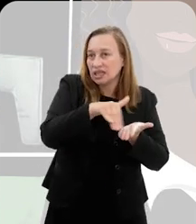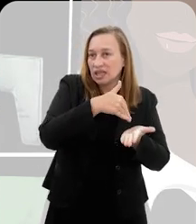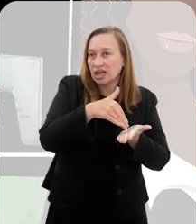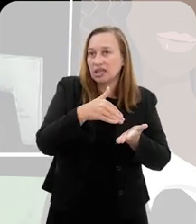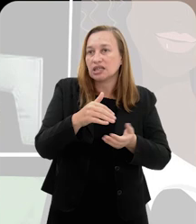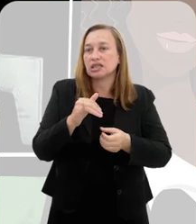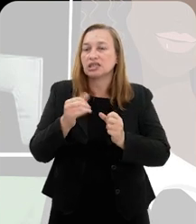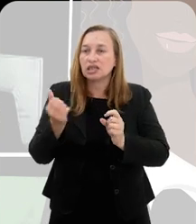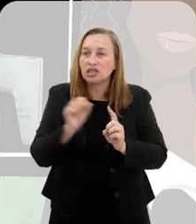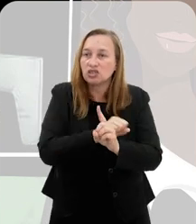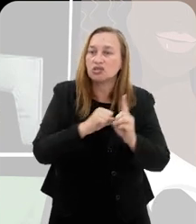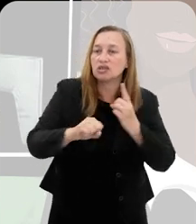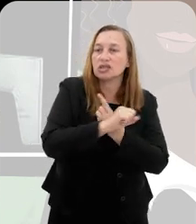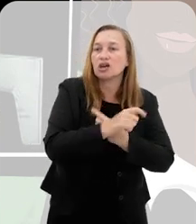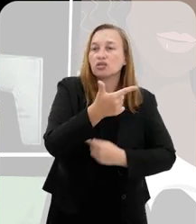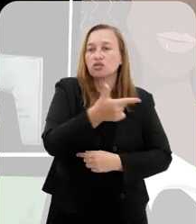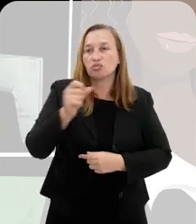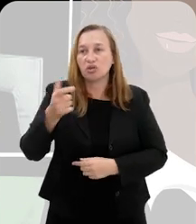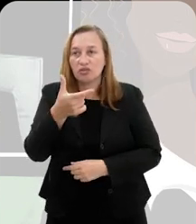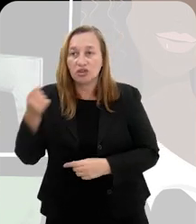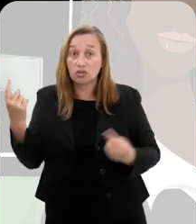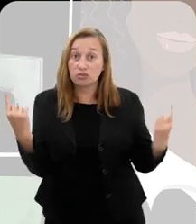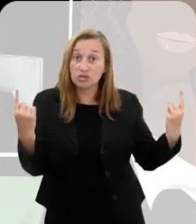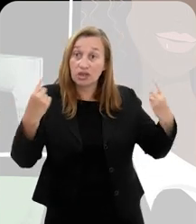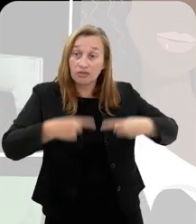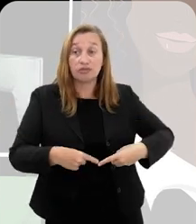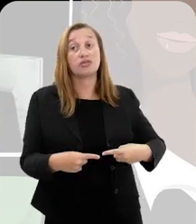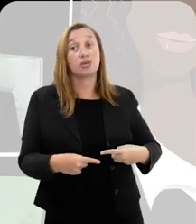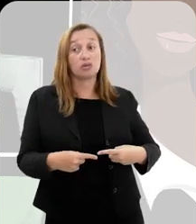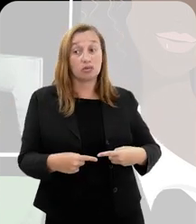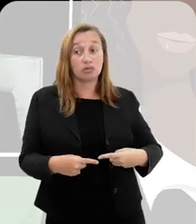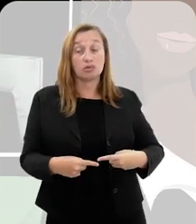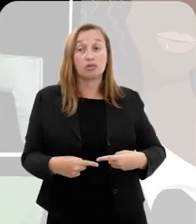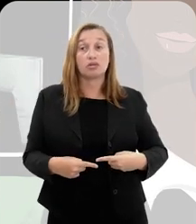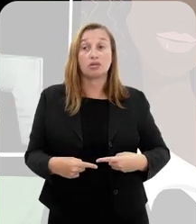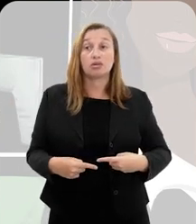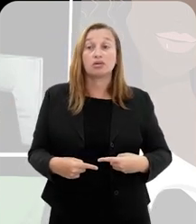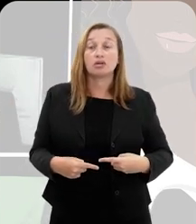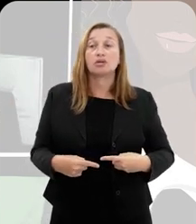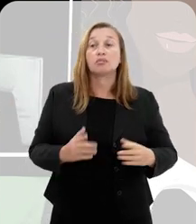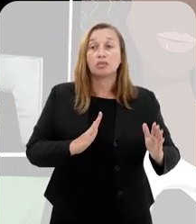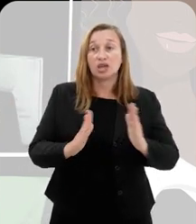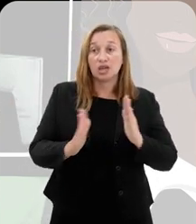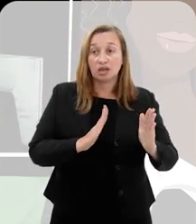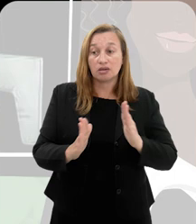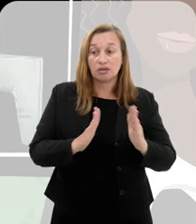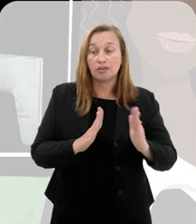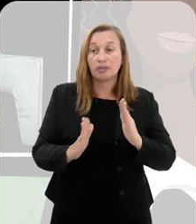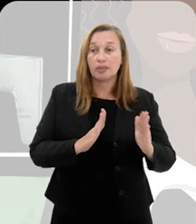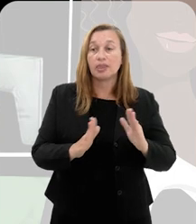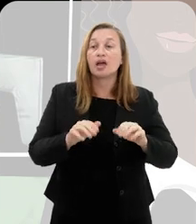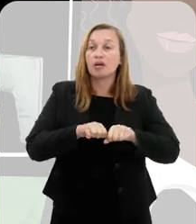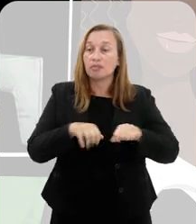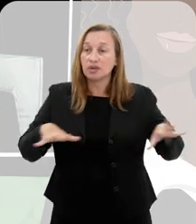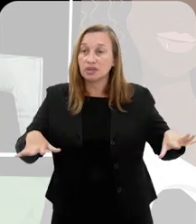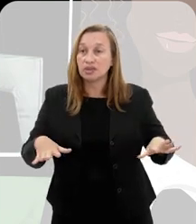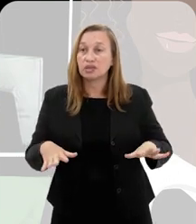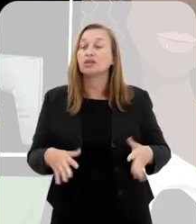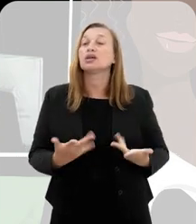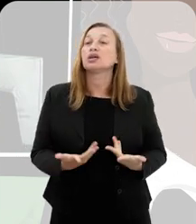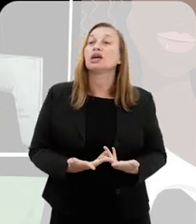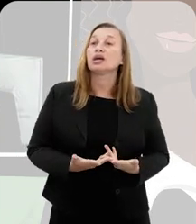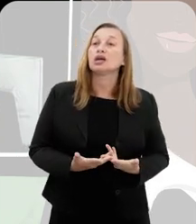enquanto secretária de assistência social, que eu fui lá em 2020, num grande desafio durante a pandemia,